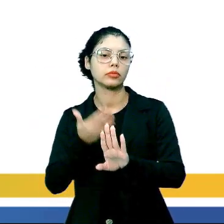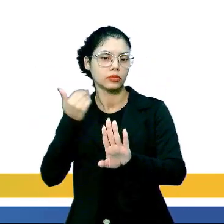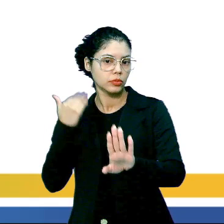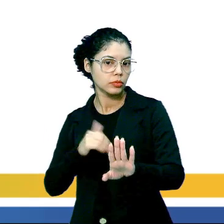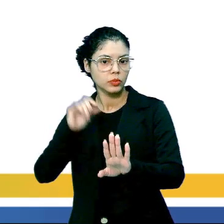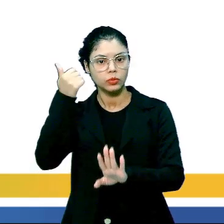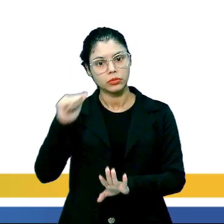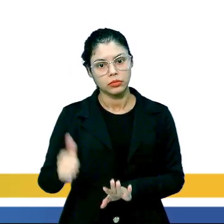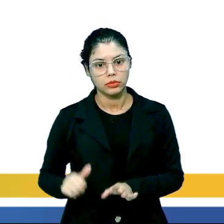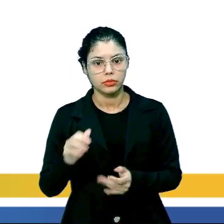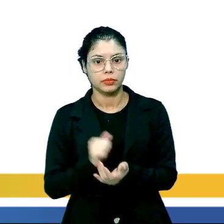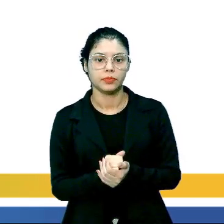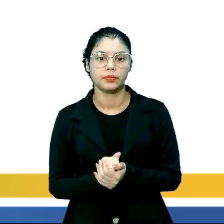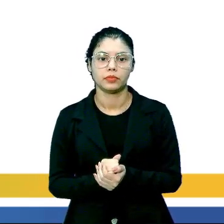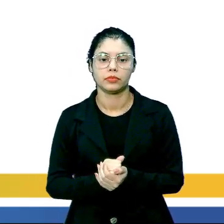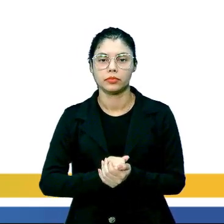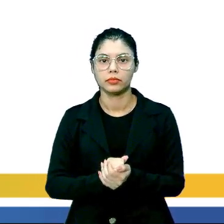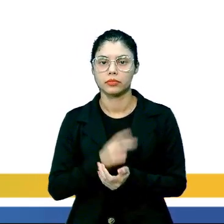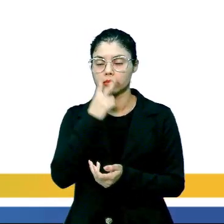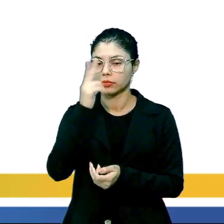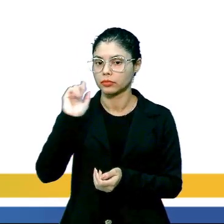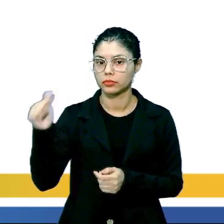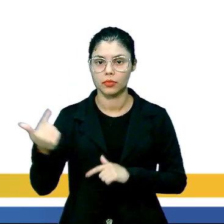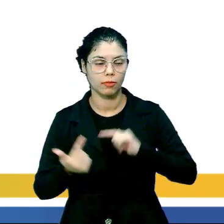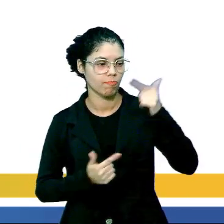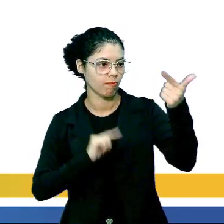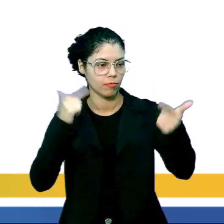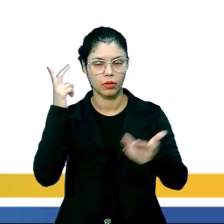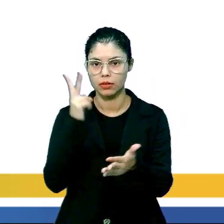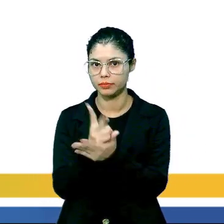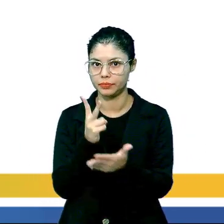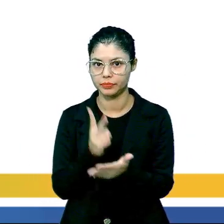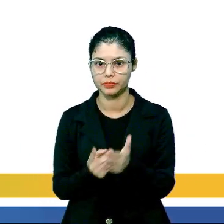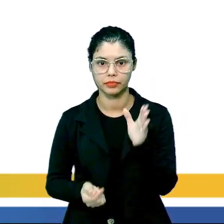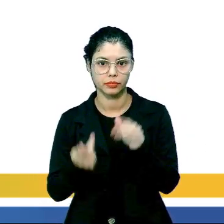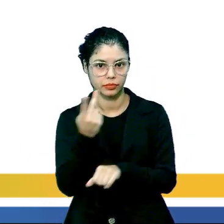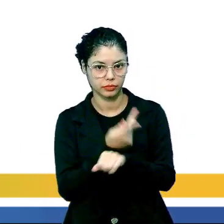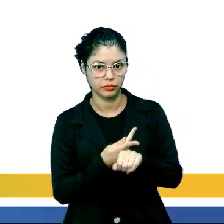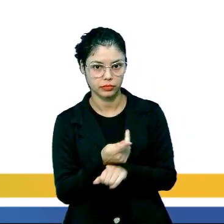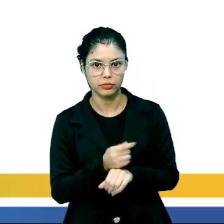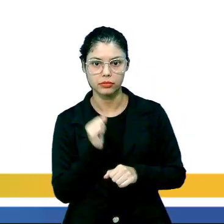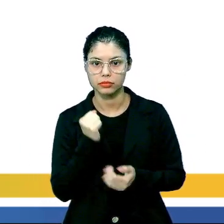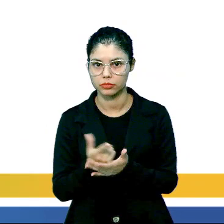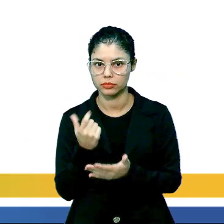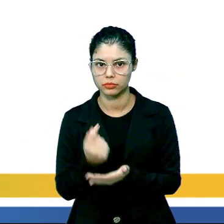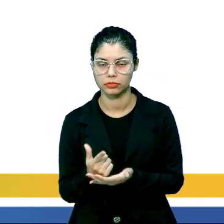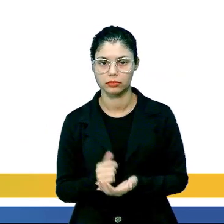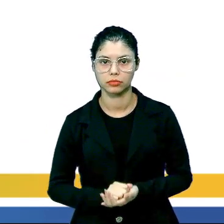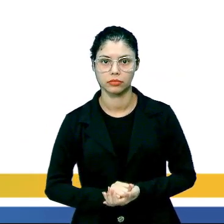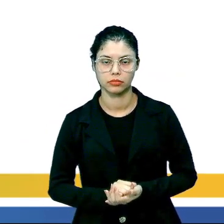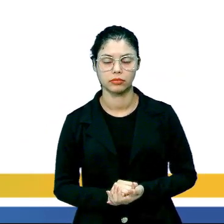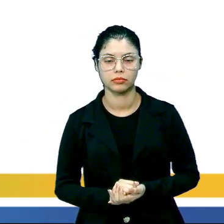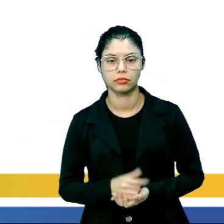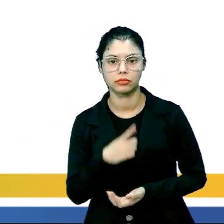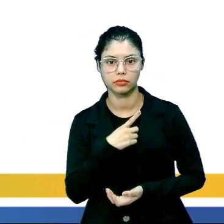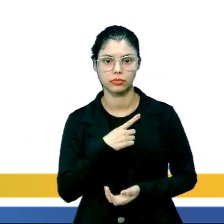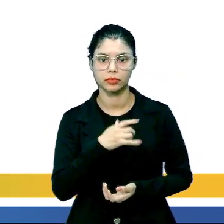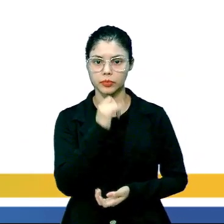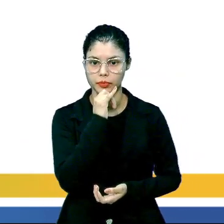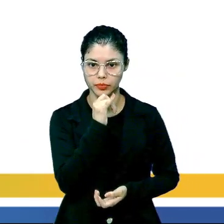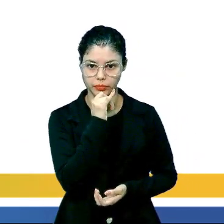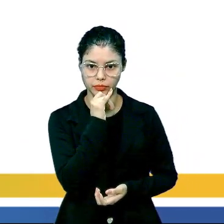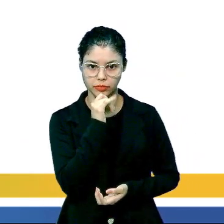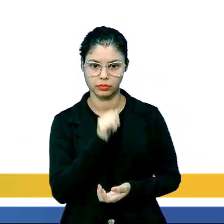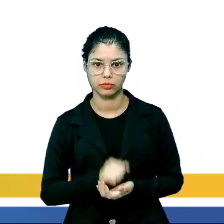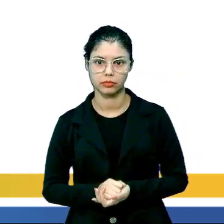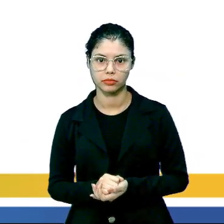ter validade, fica obsoleto, aparece outro, então a gente está sempre procurando consumir. Então nós temos aí, por exemplo,